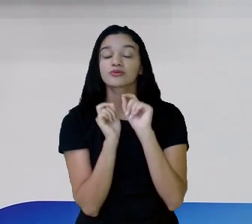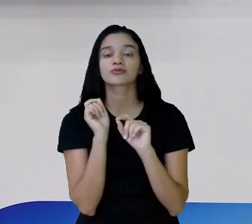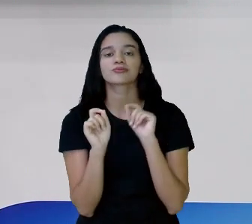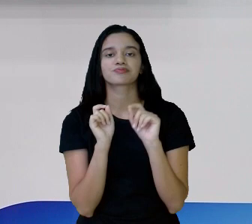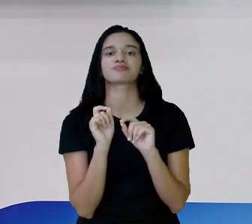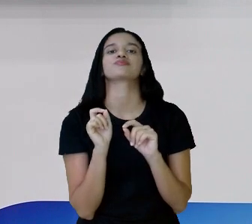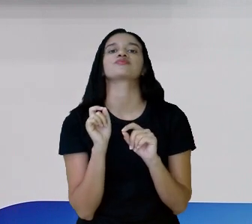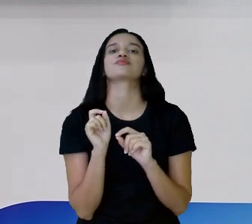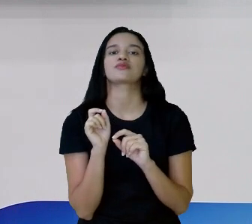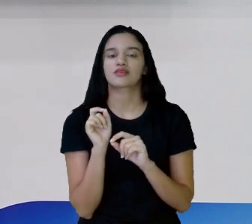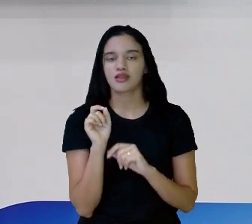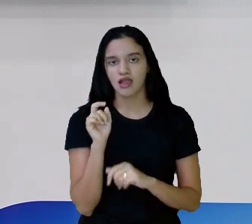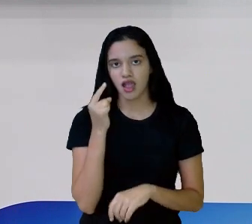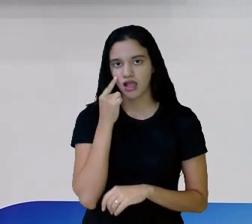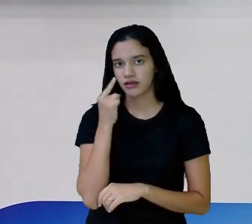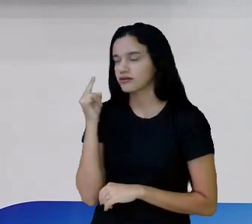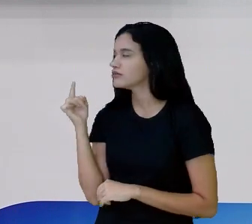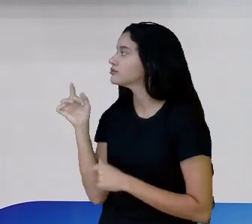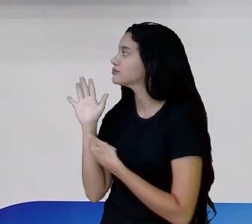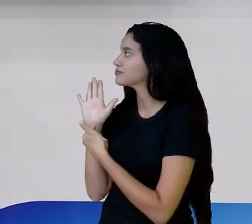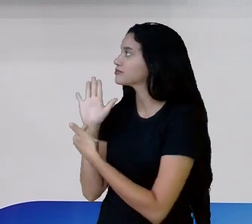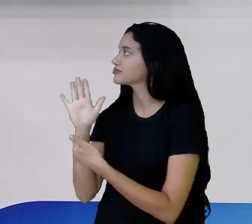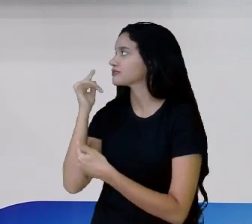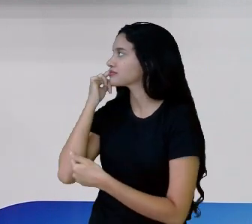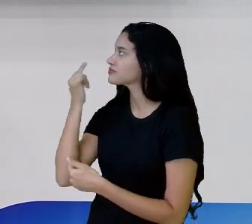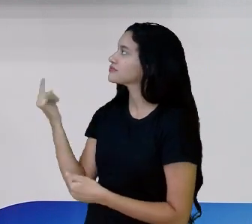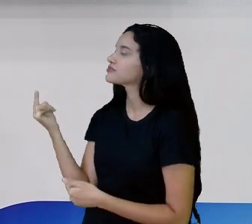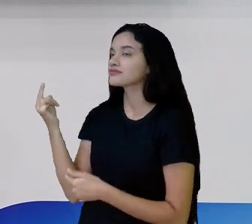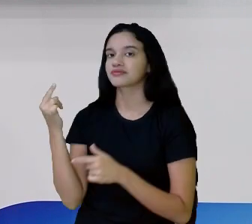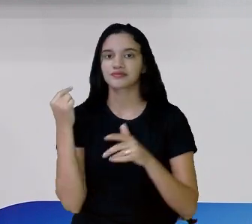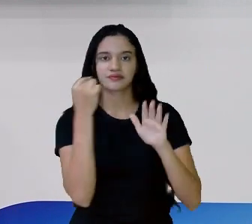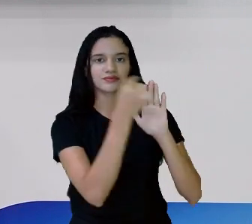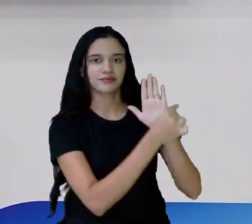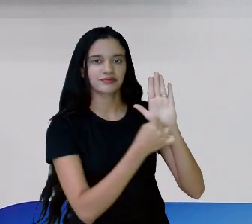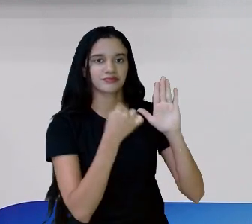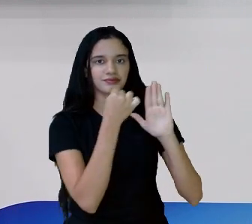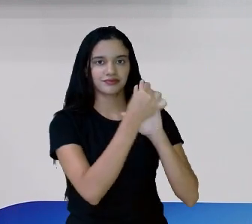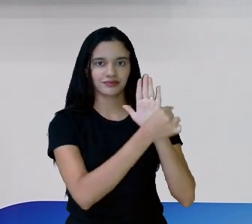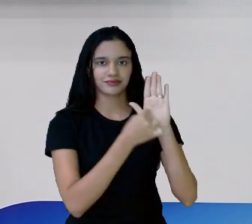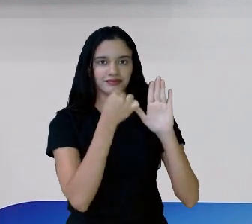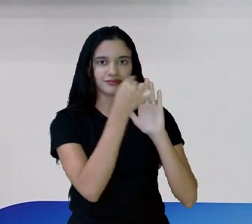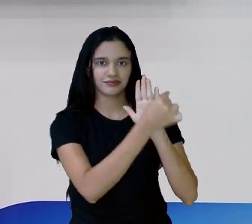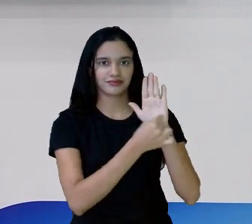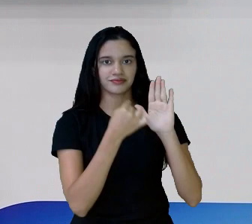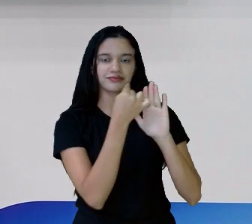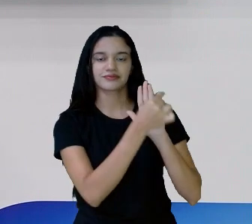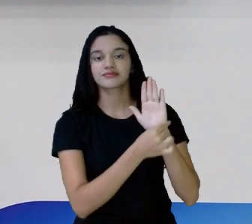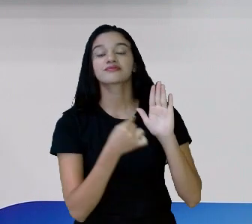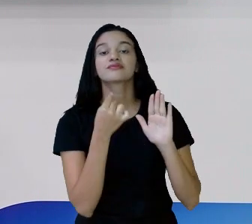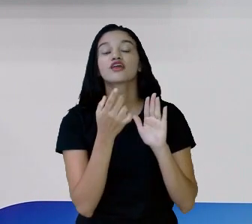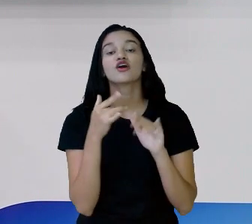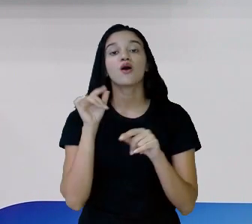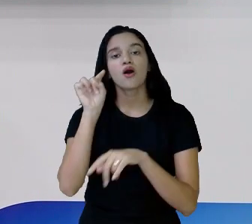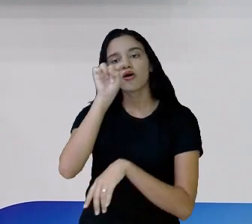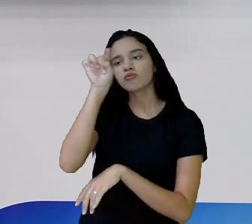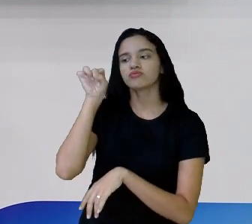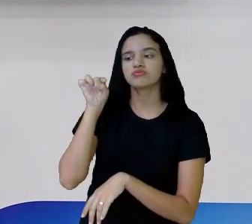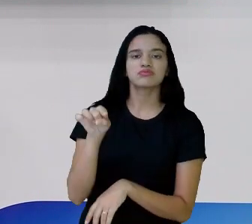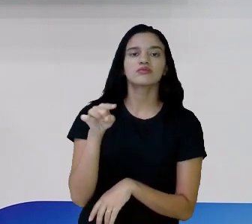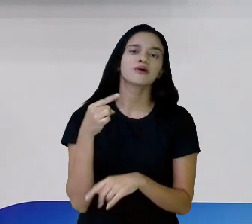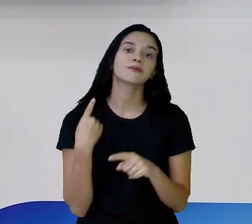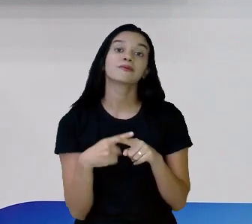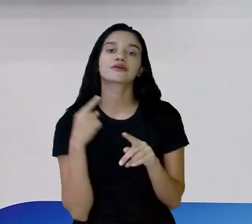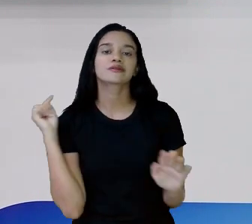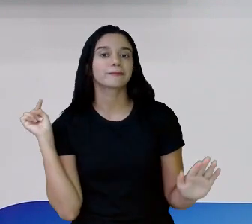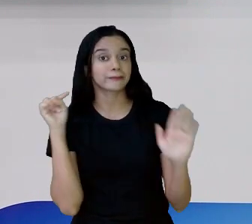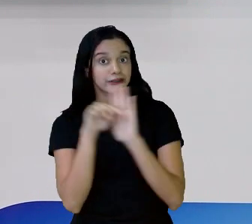sinal, aquele que está ali sendo circulado. O sinal de interrogação, porque você está fazendo